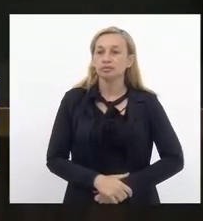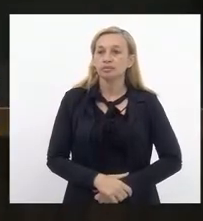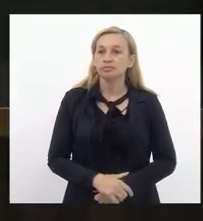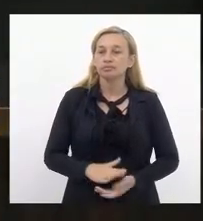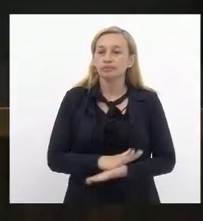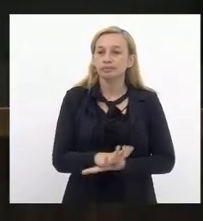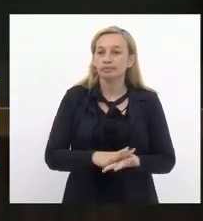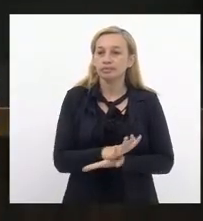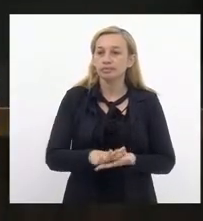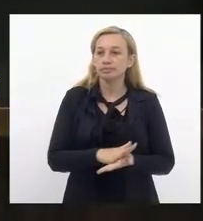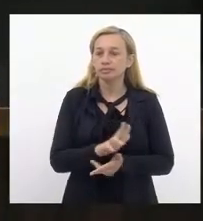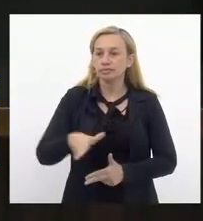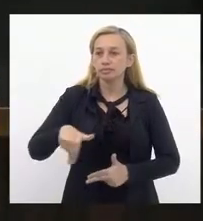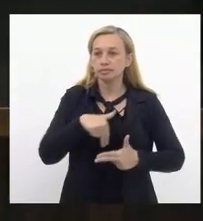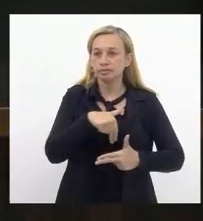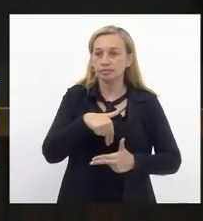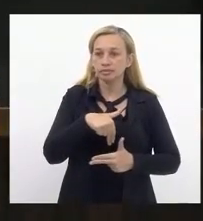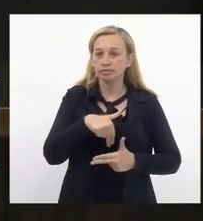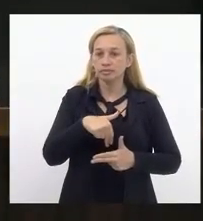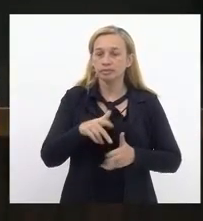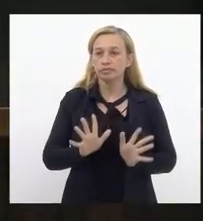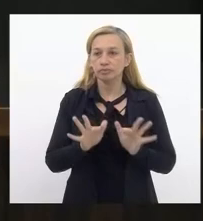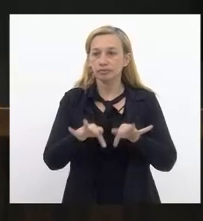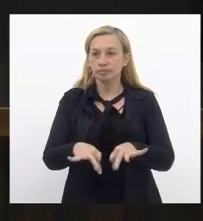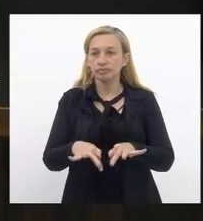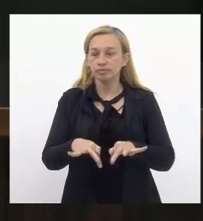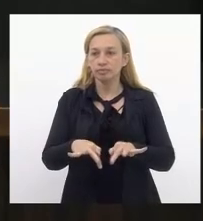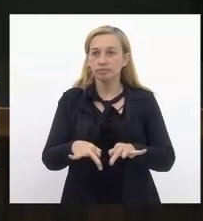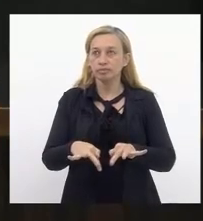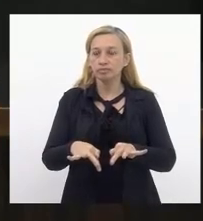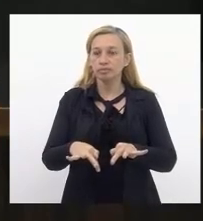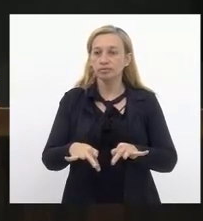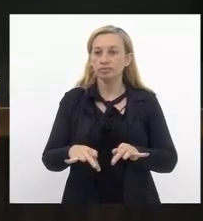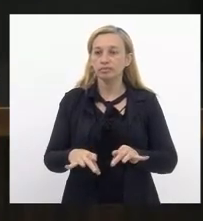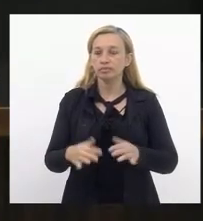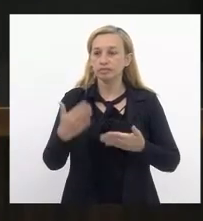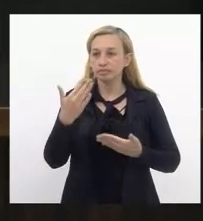Não havendo mais orador inscrito, encerra-se o expediente